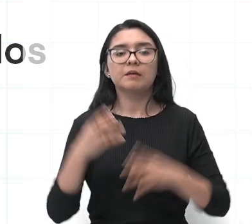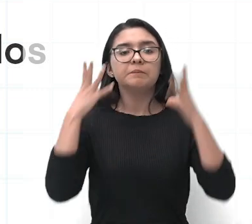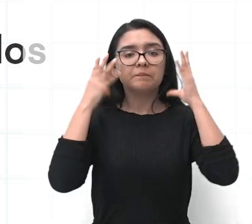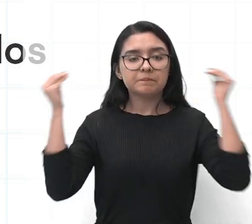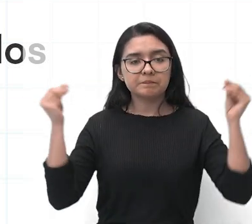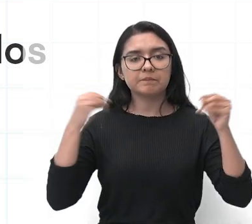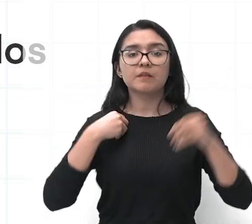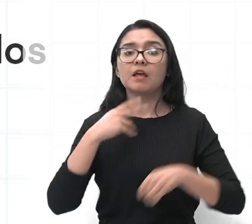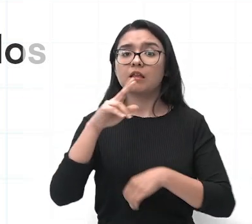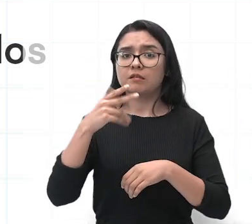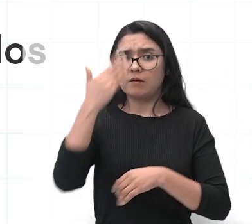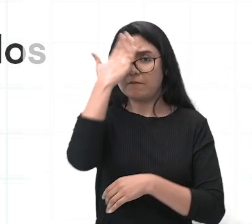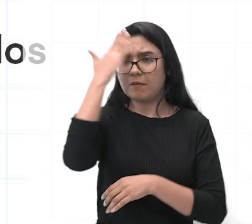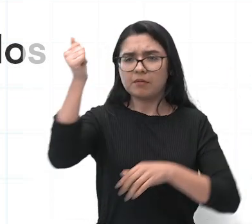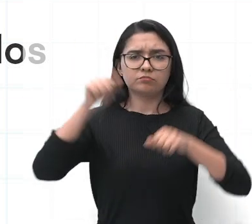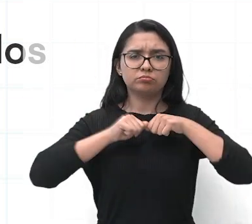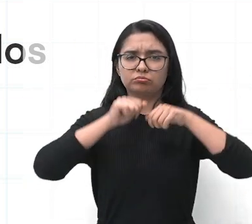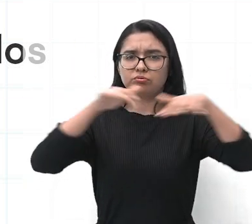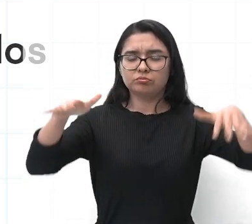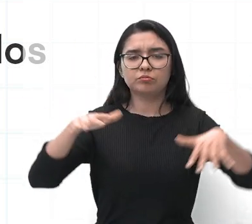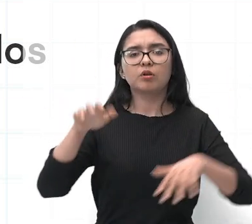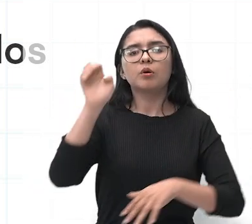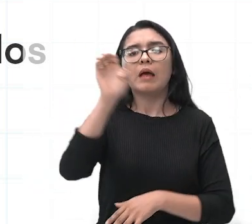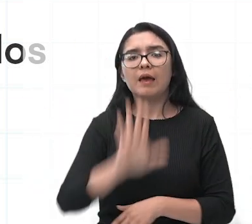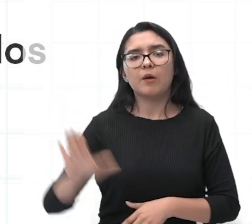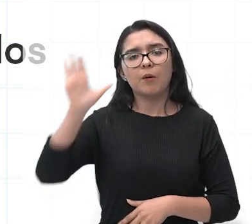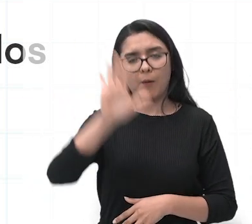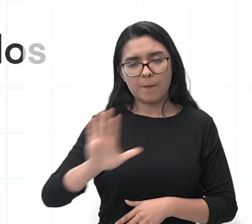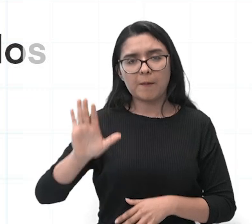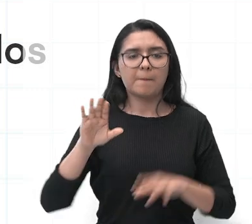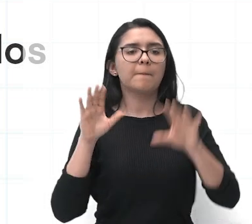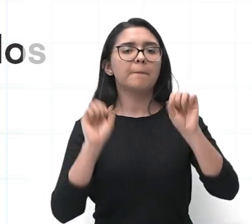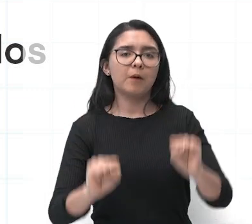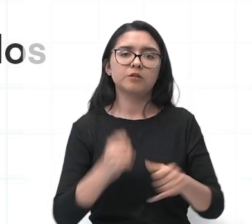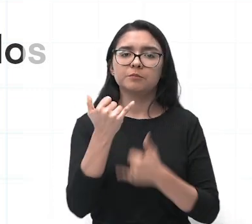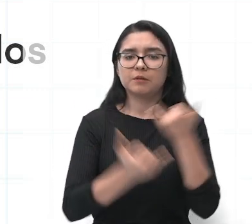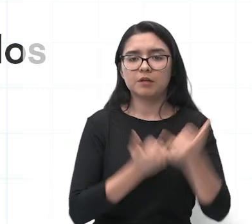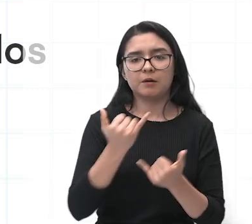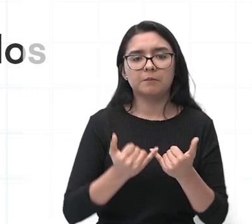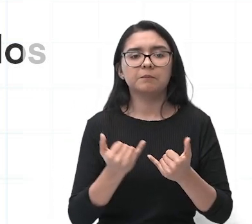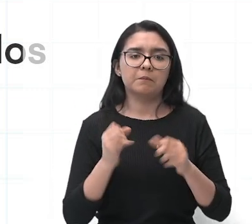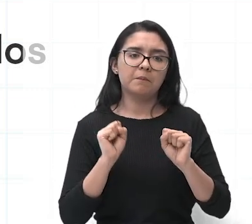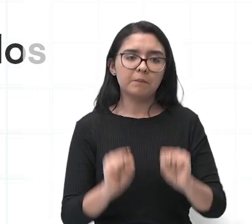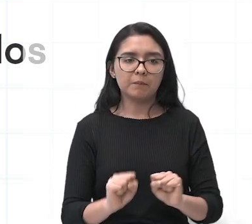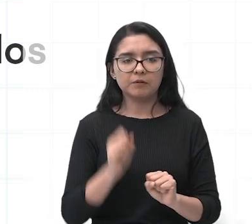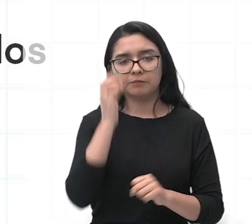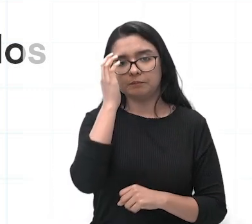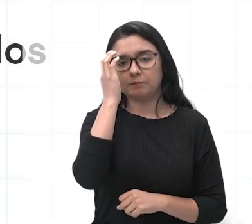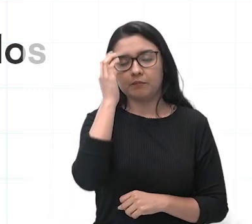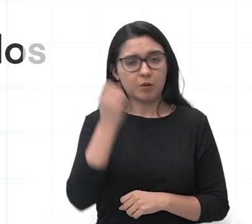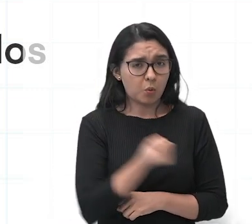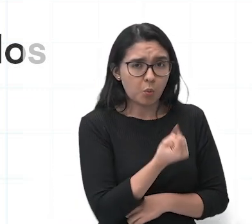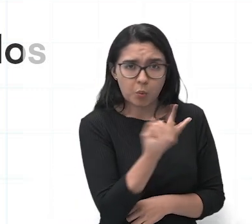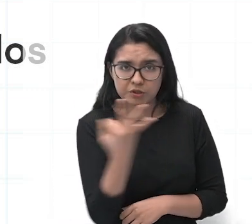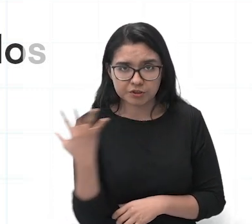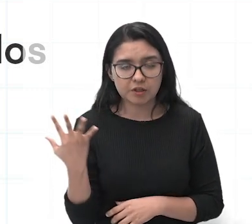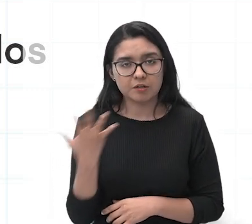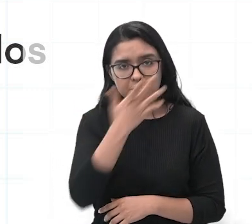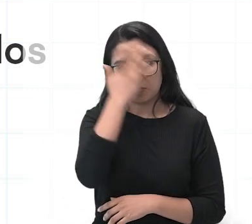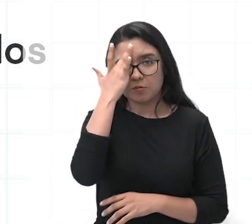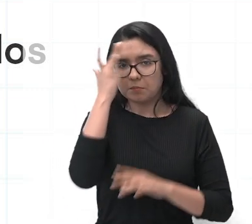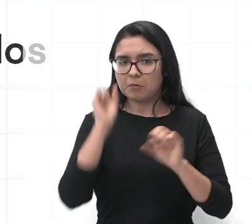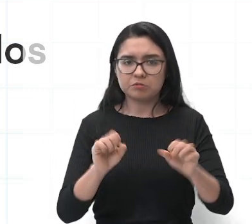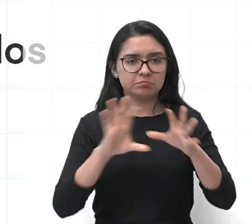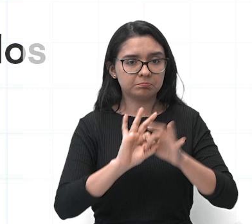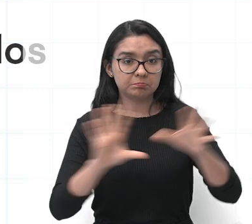por todo o continente europeu. Ela pode ser jogada por um número ilimitado de jogadores